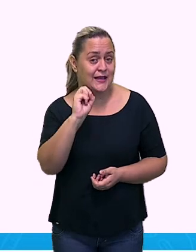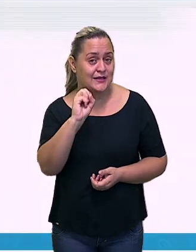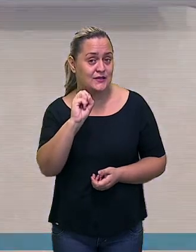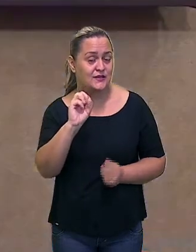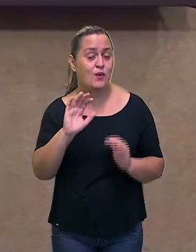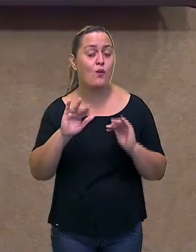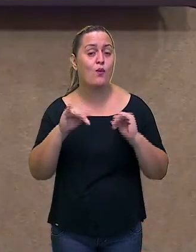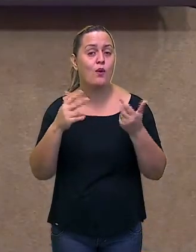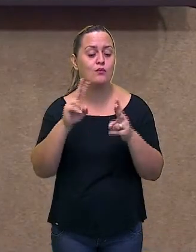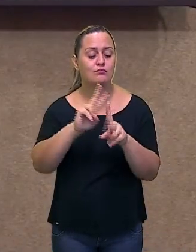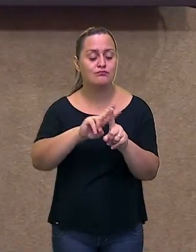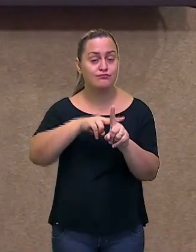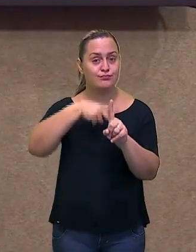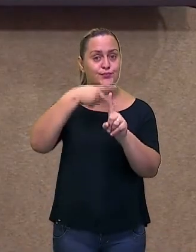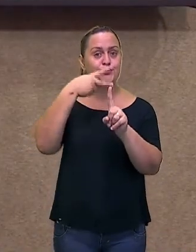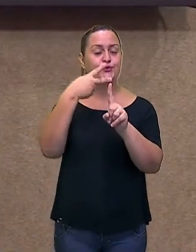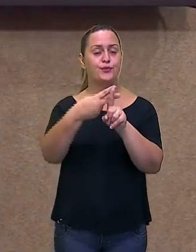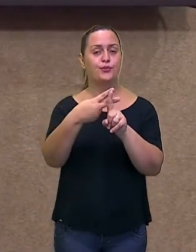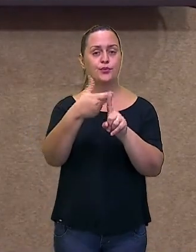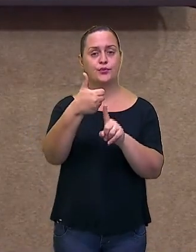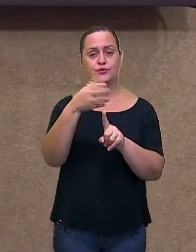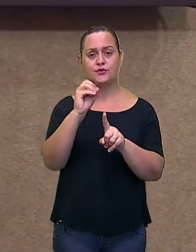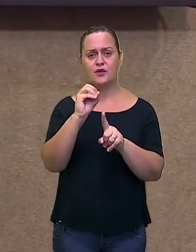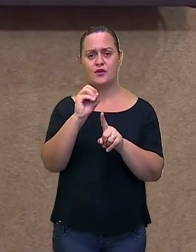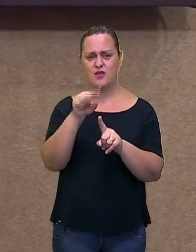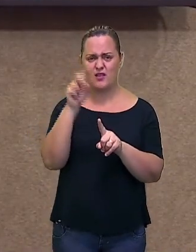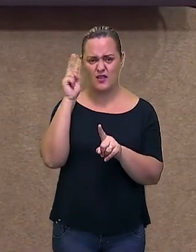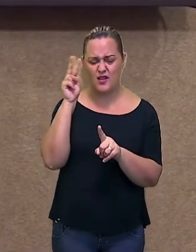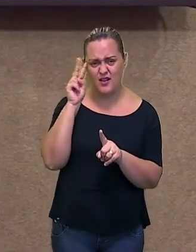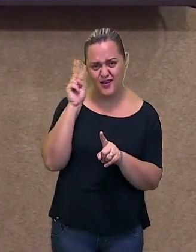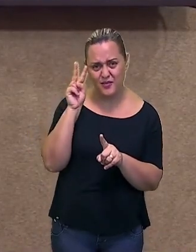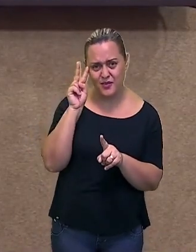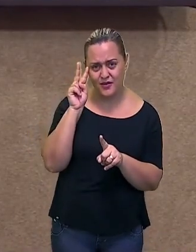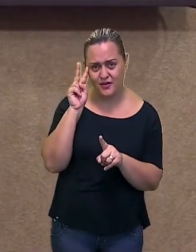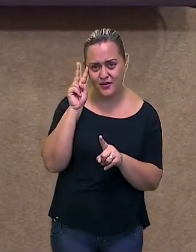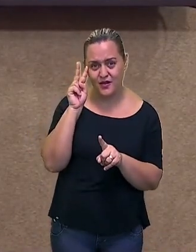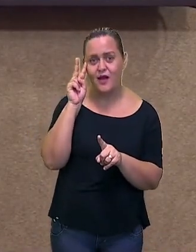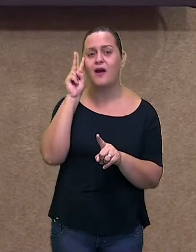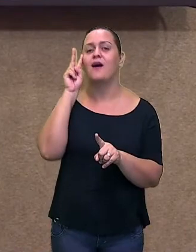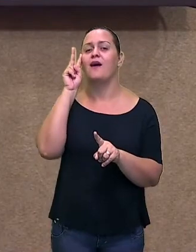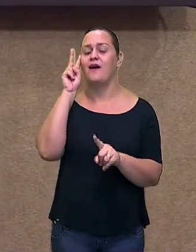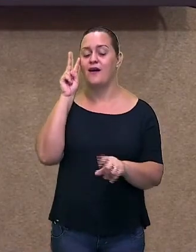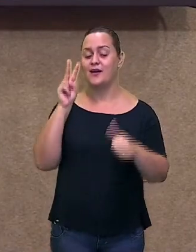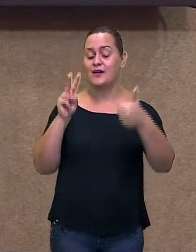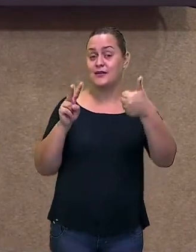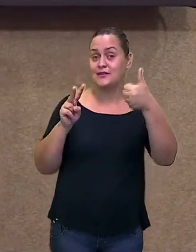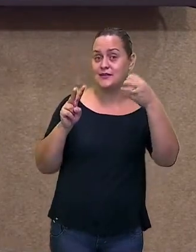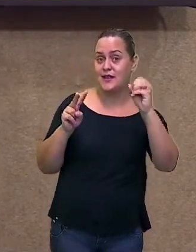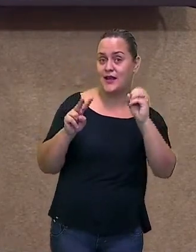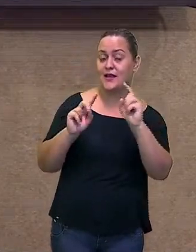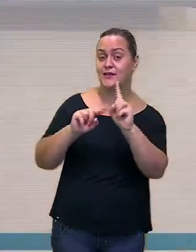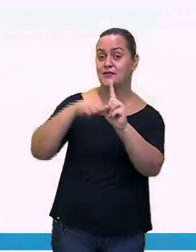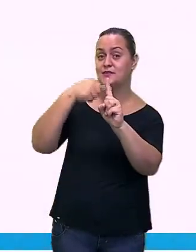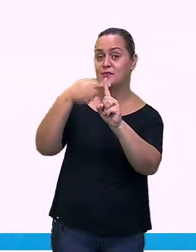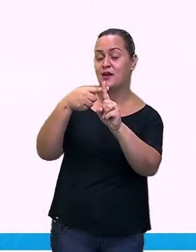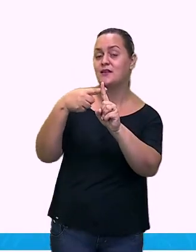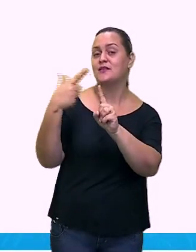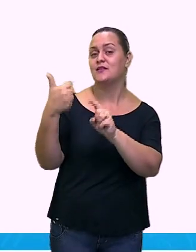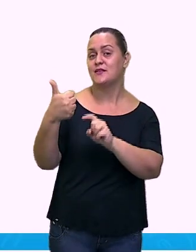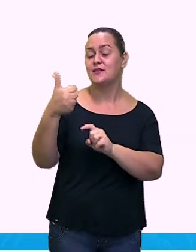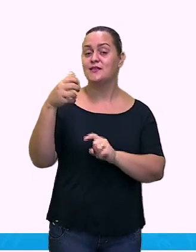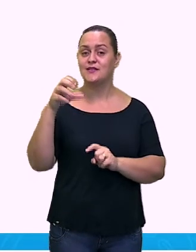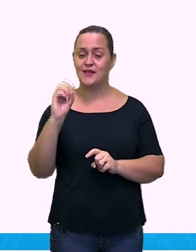de 10 como é que eu sei 10 mais 10 bom então eu quero